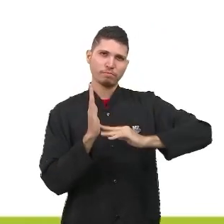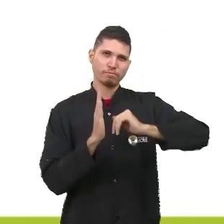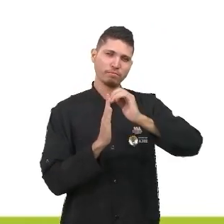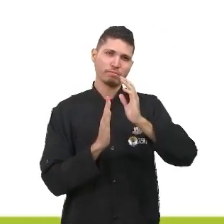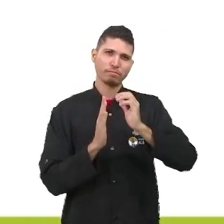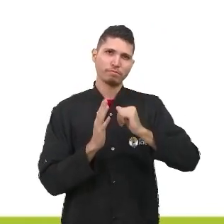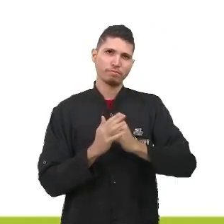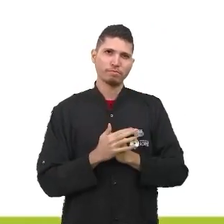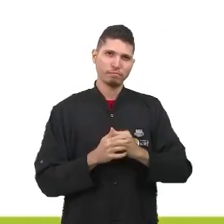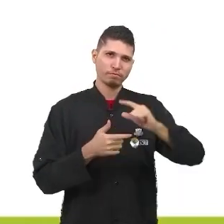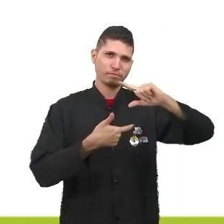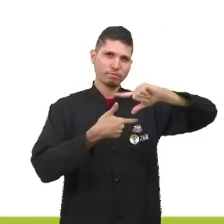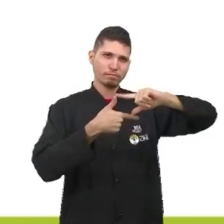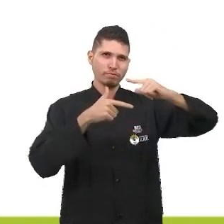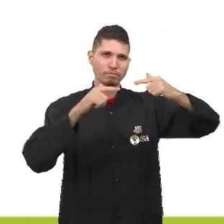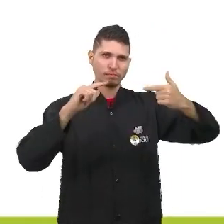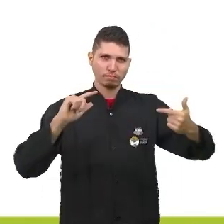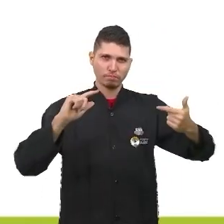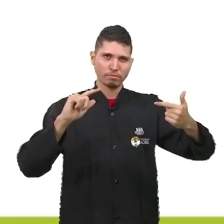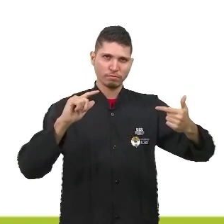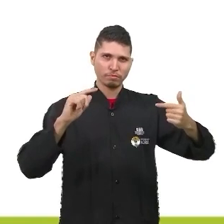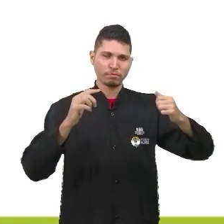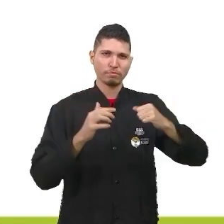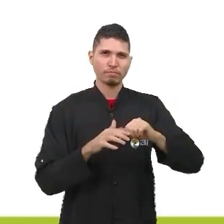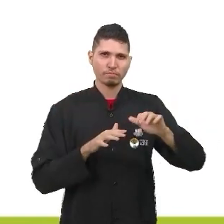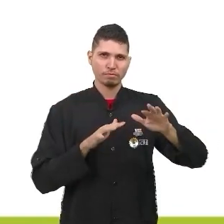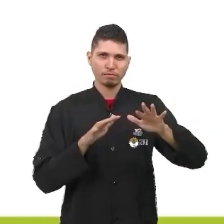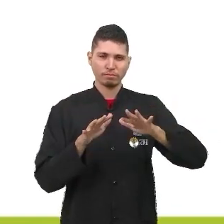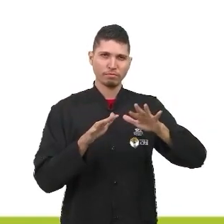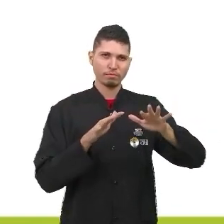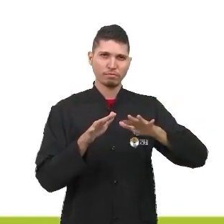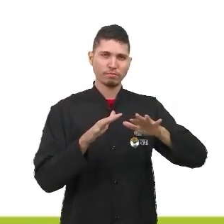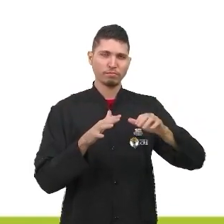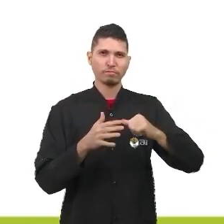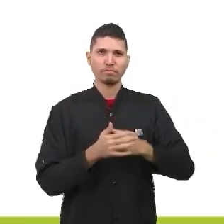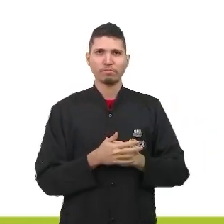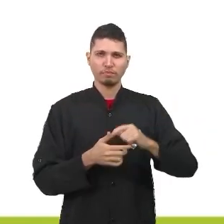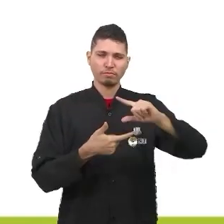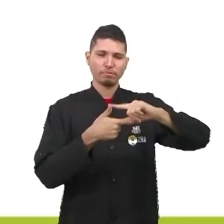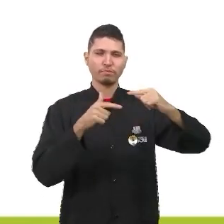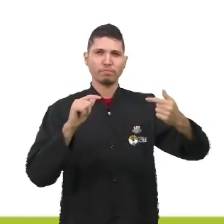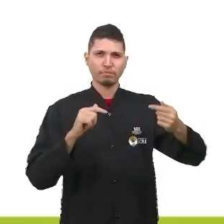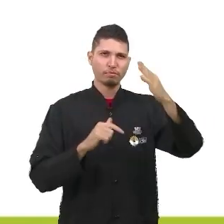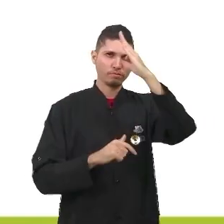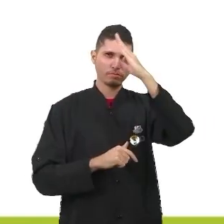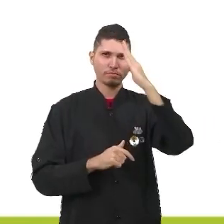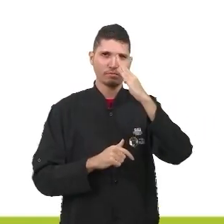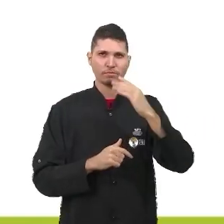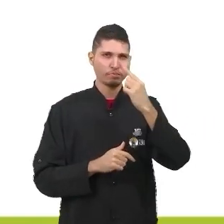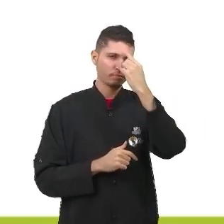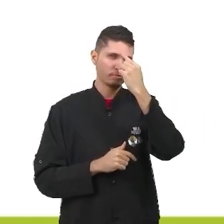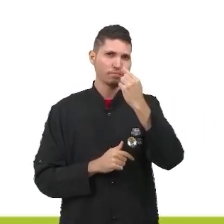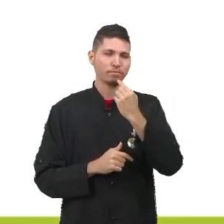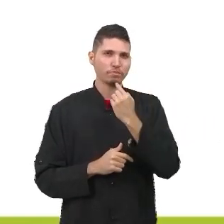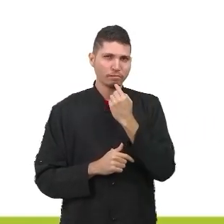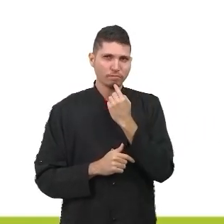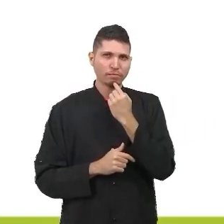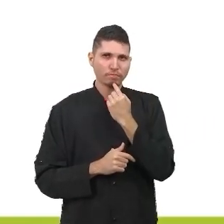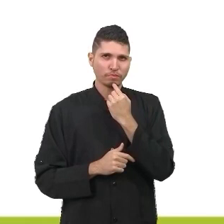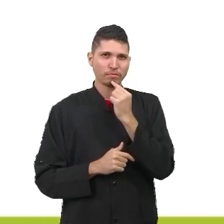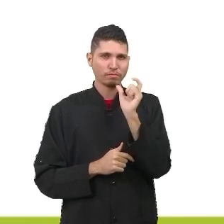fase do modernismo, do movimento modernista brasileiro. Nós temos aqui uma imagem né, é a obra chamada